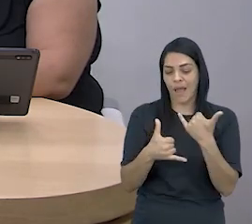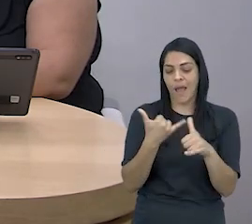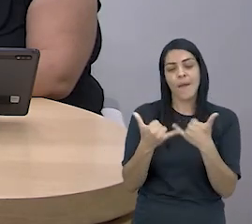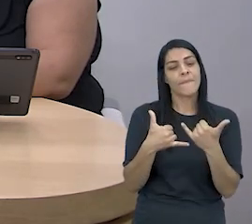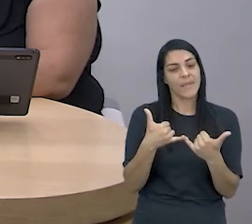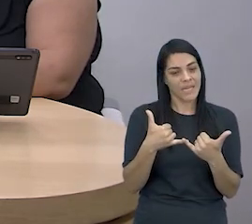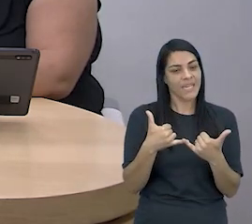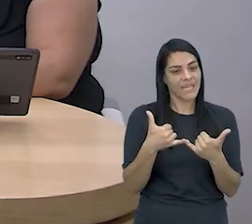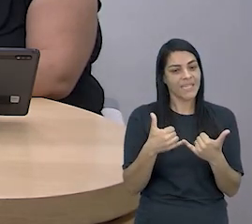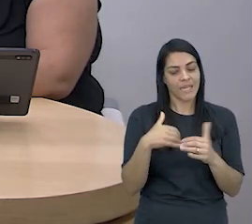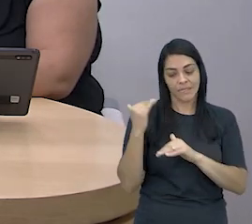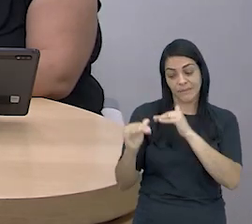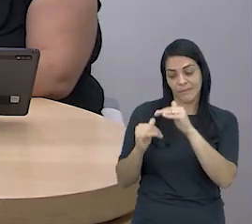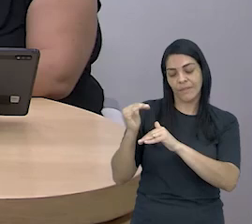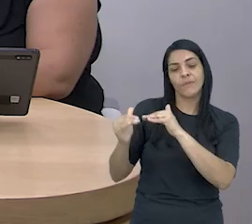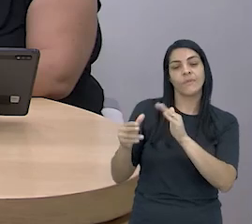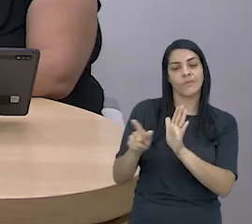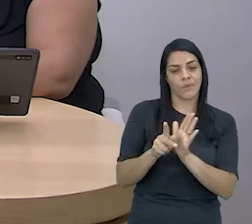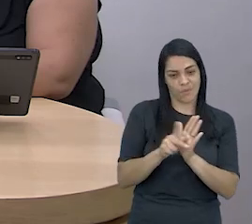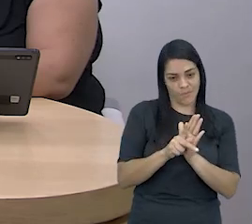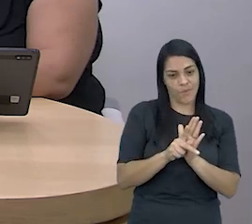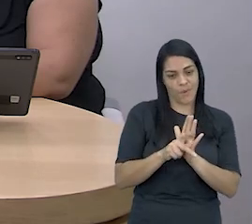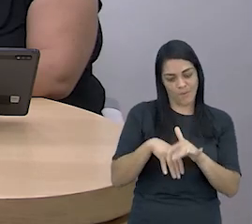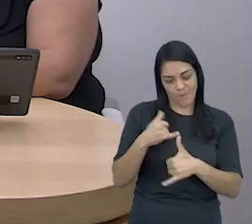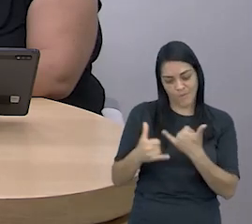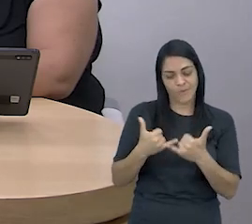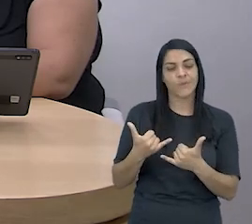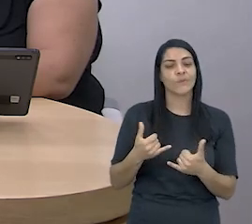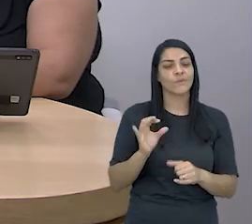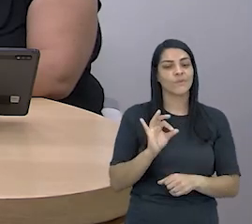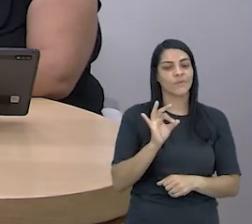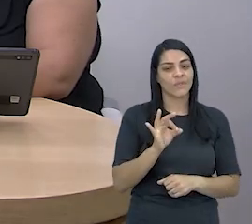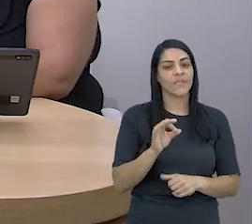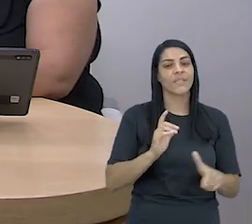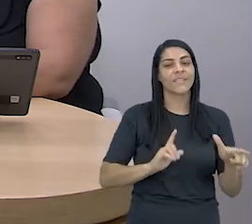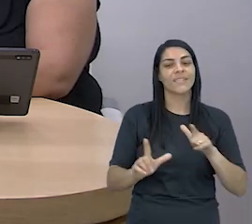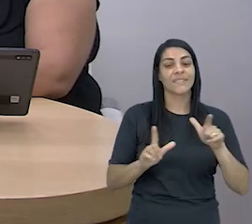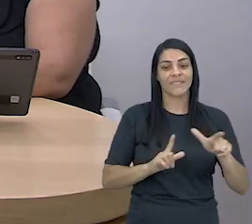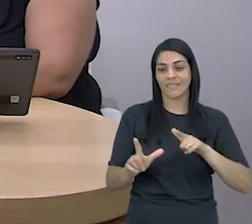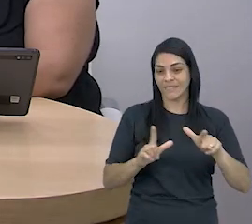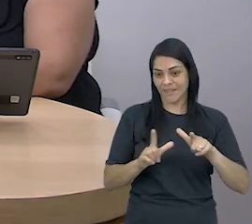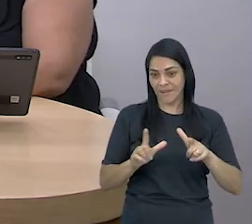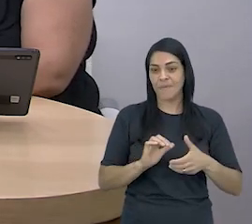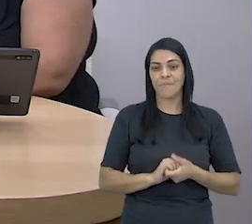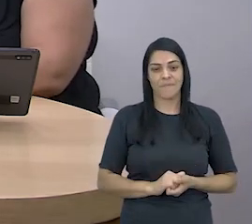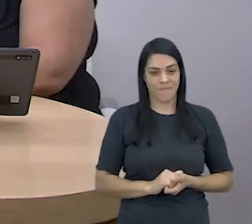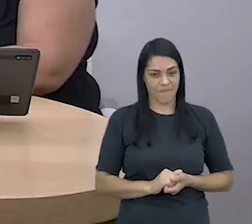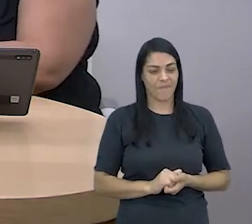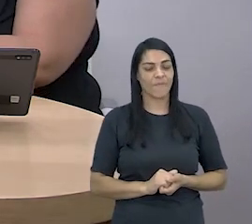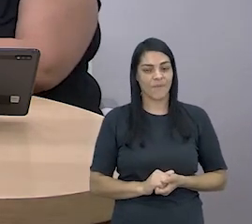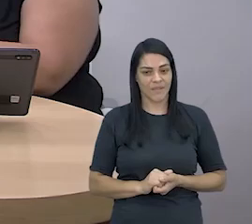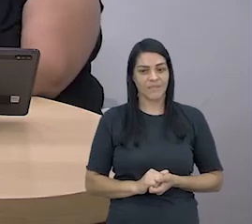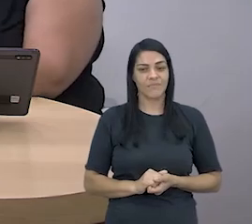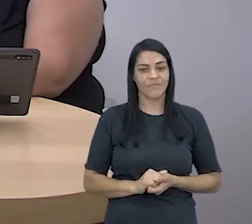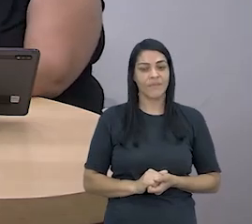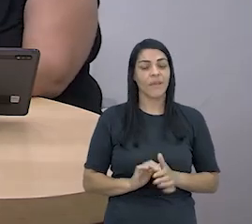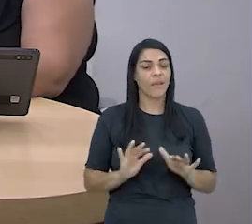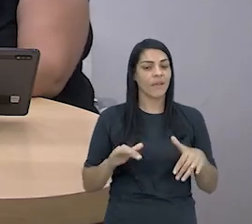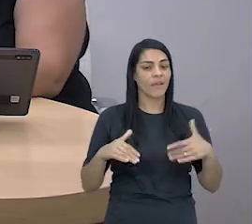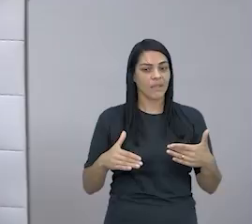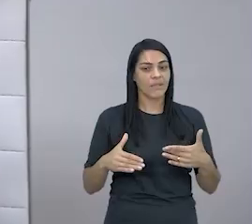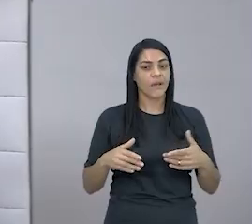possam desenvolver o jogo, certo? Então, trabalha-se muito cognitivo também, muito, né? Além de